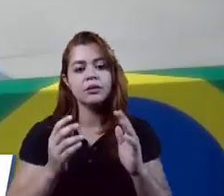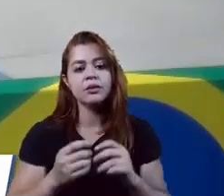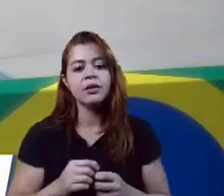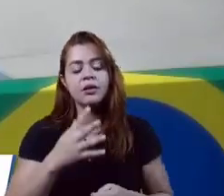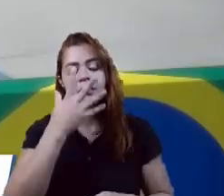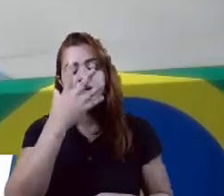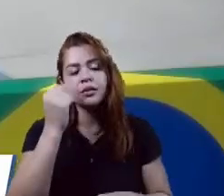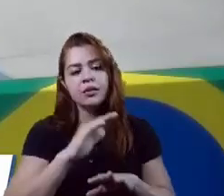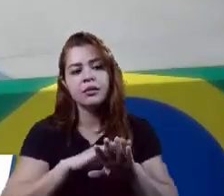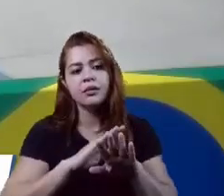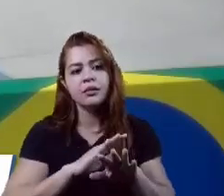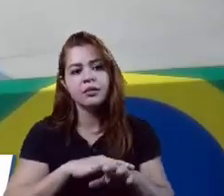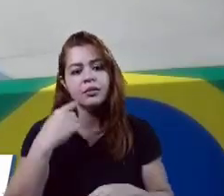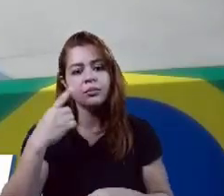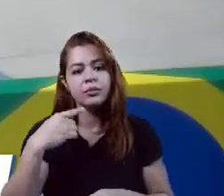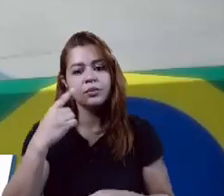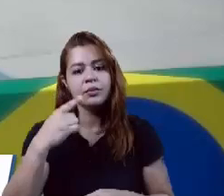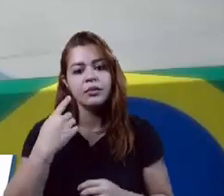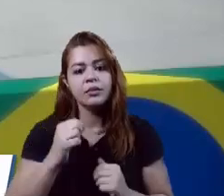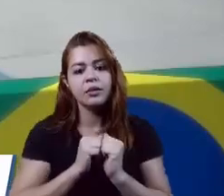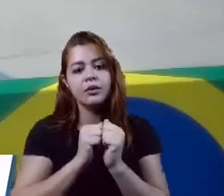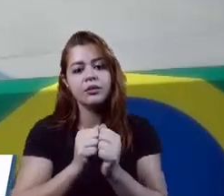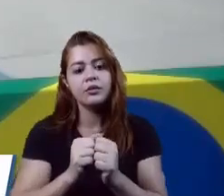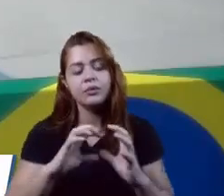para que isso não aconteça mais com as pessoas.